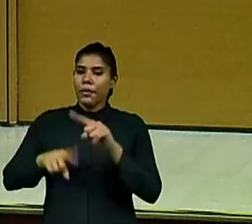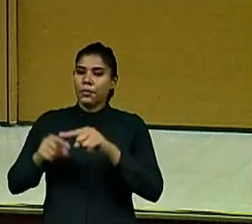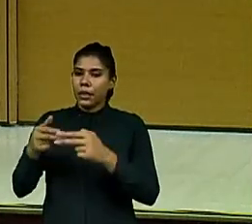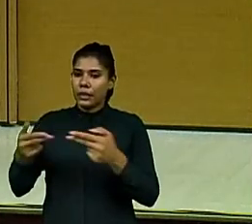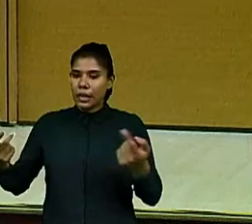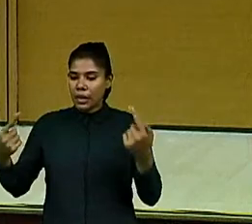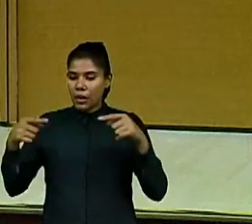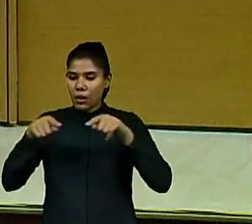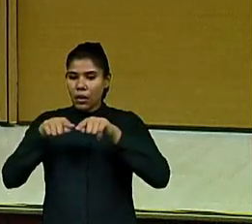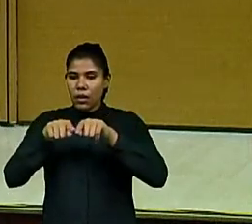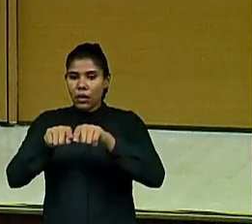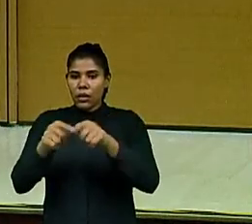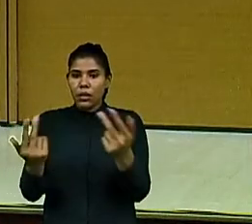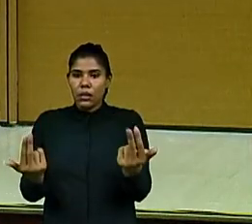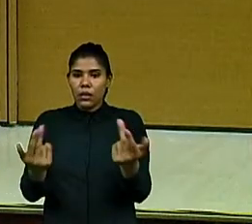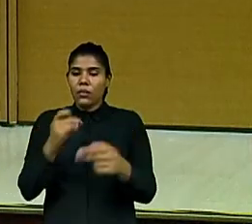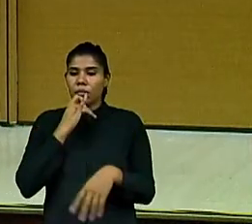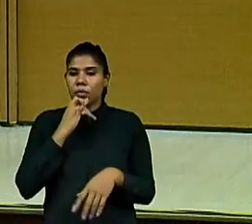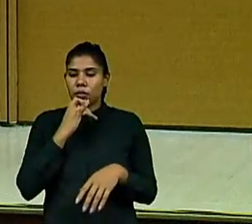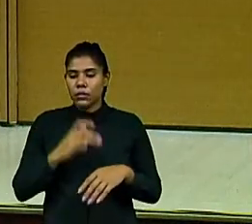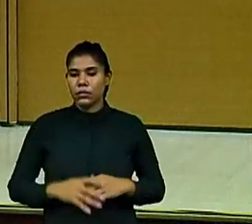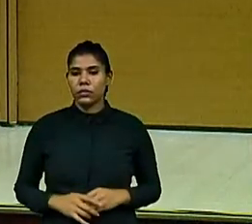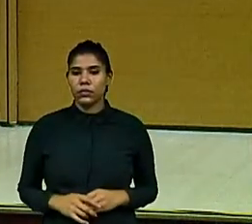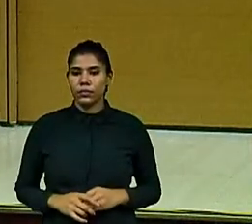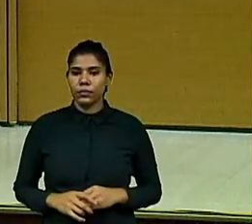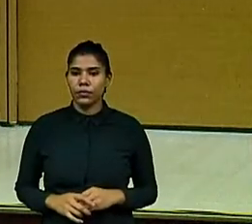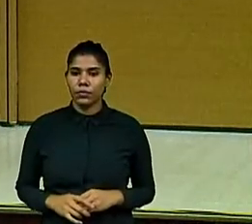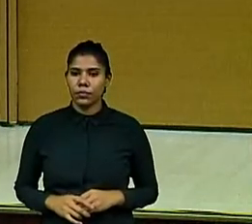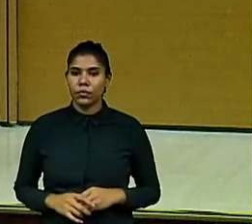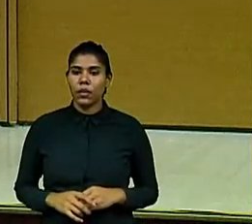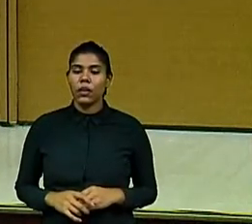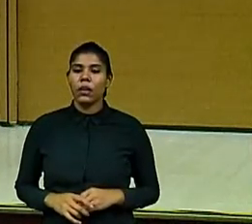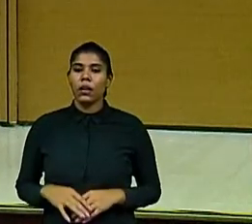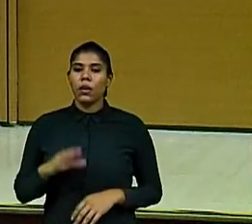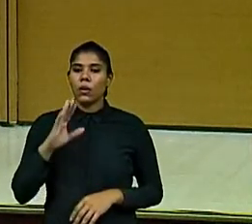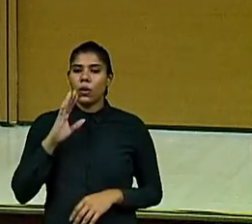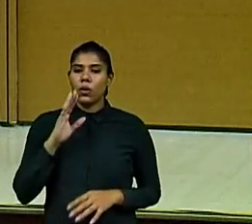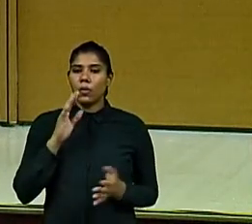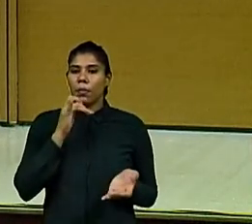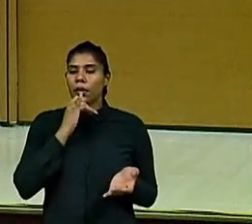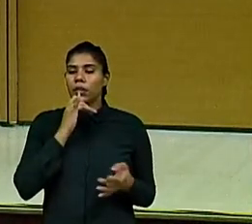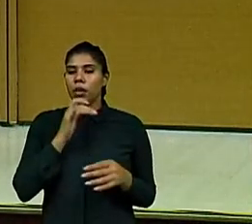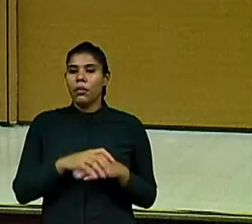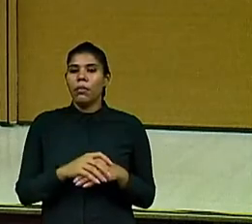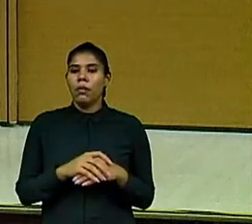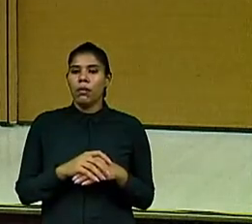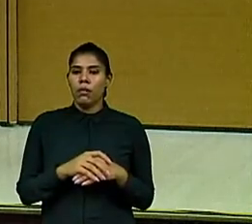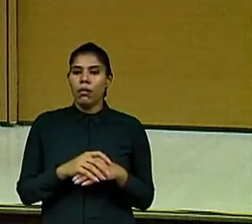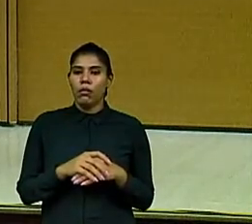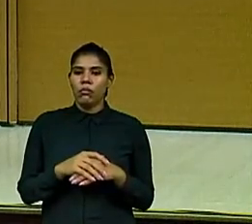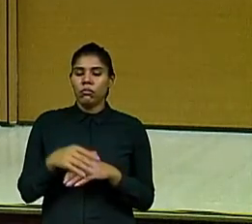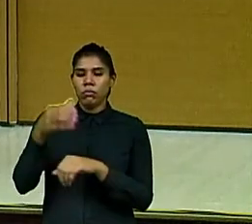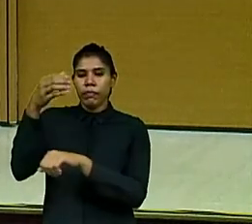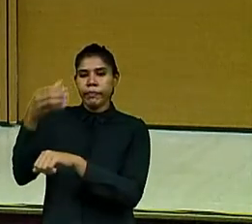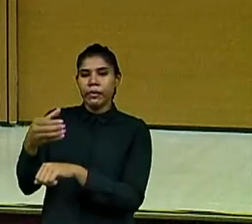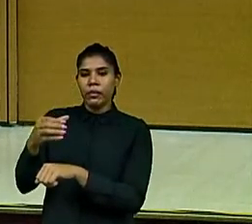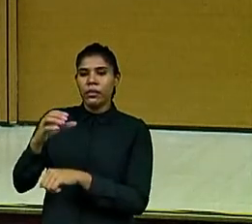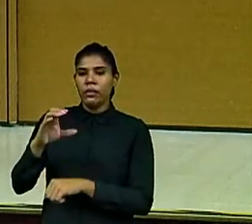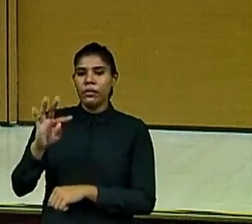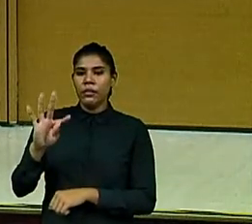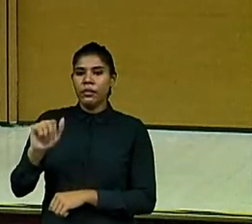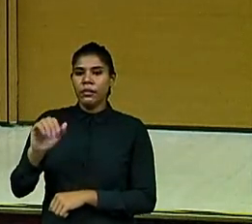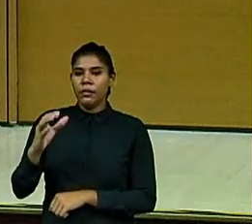exemplo quando você assopra uma casa de Cristal e ela